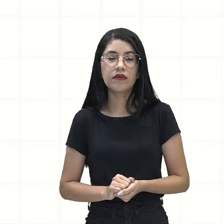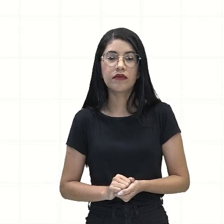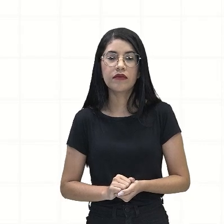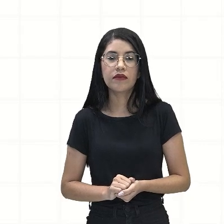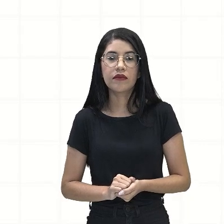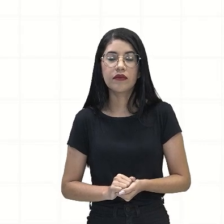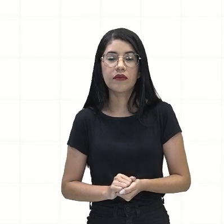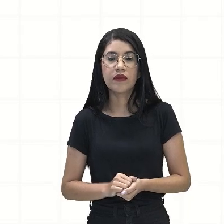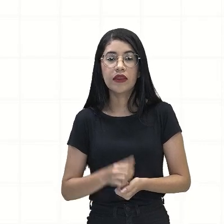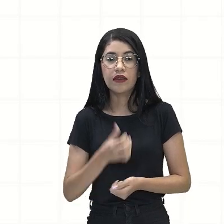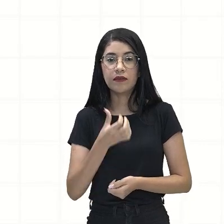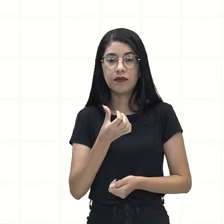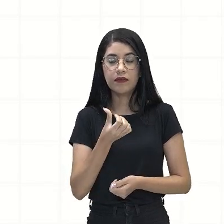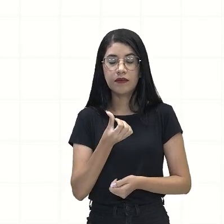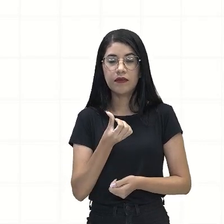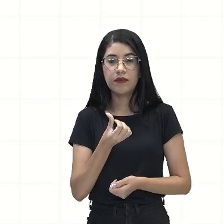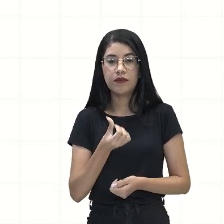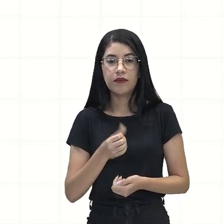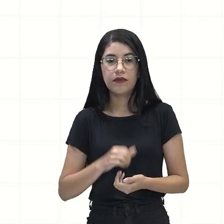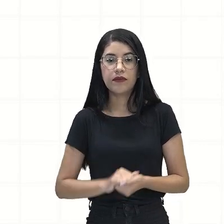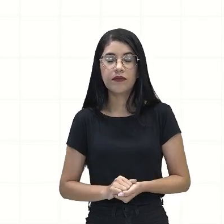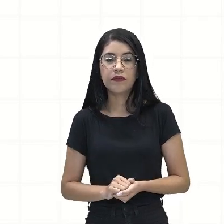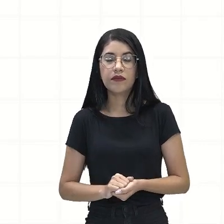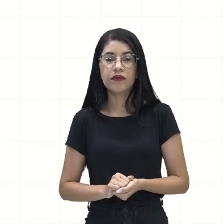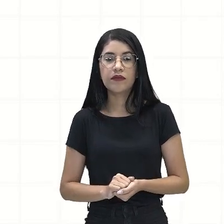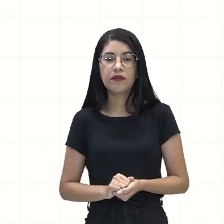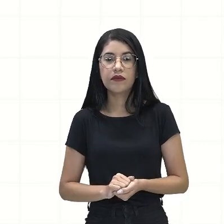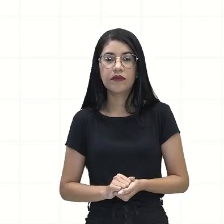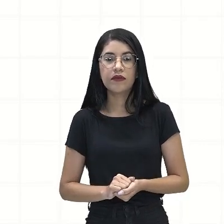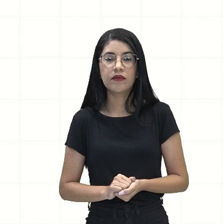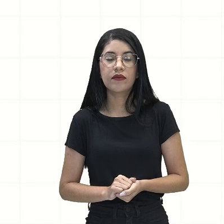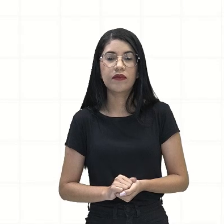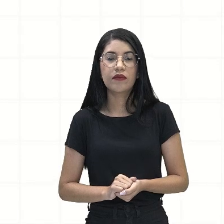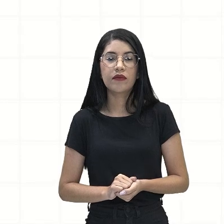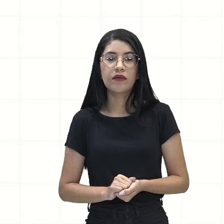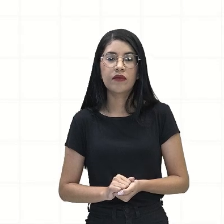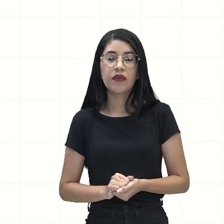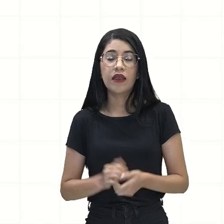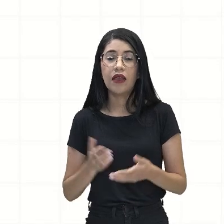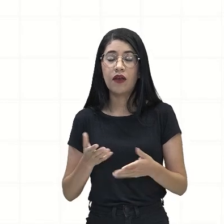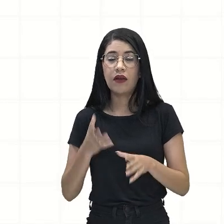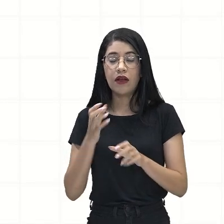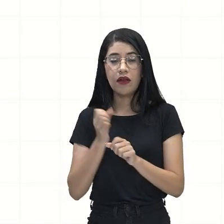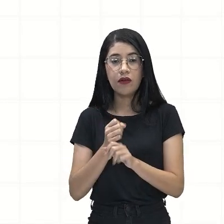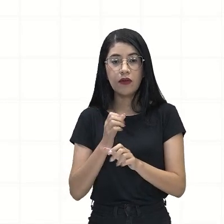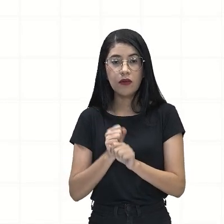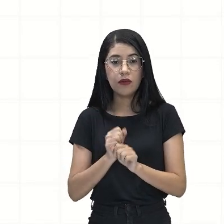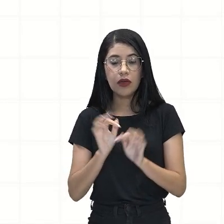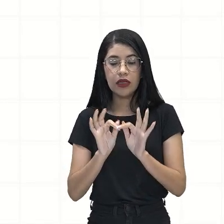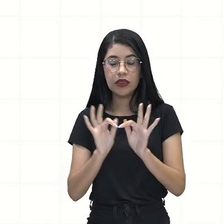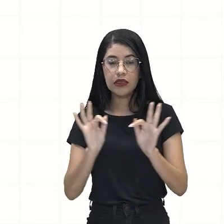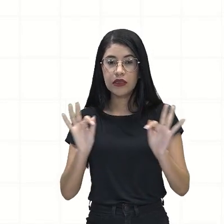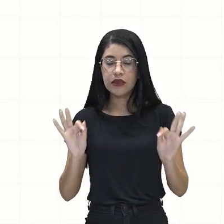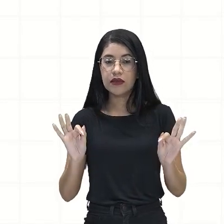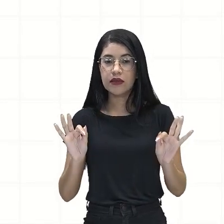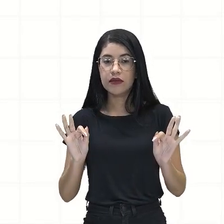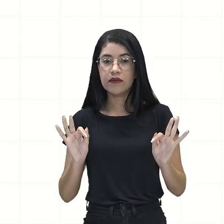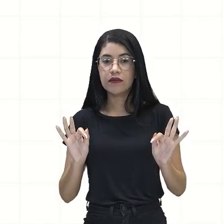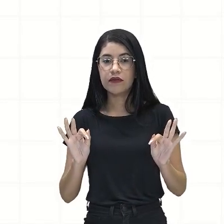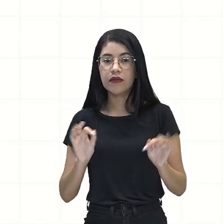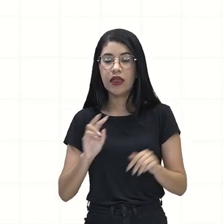2, que dá 6, certo? Agora eu vou fazer o quê? Calculo a distância, né? A